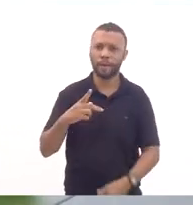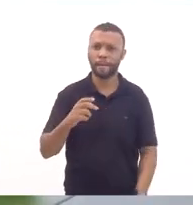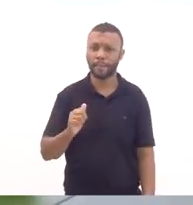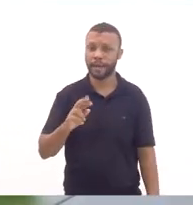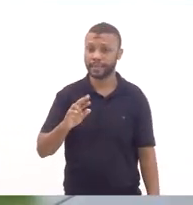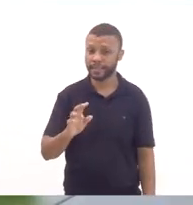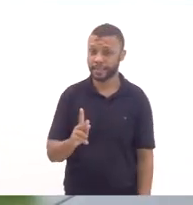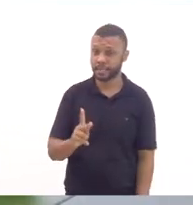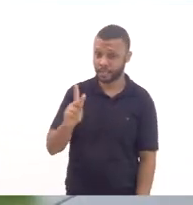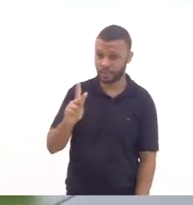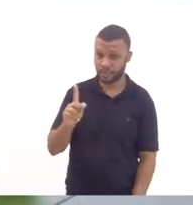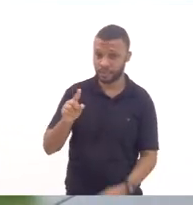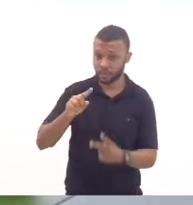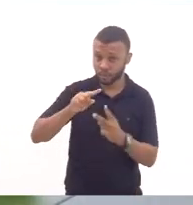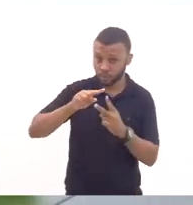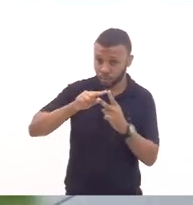2 pontos.